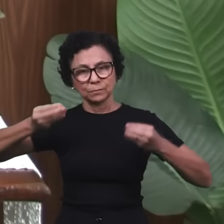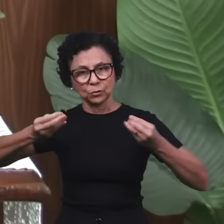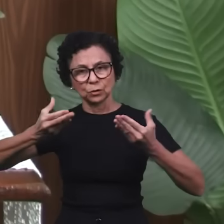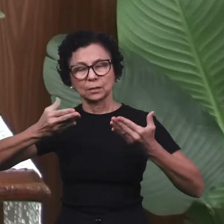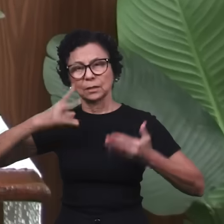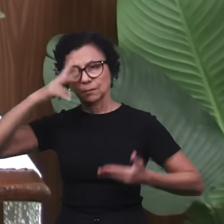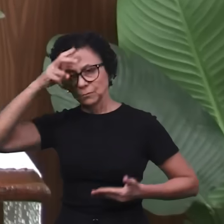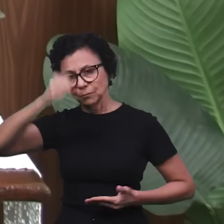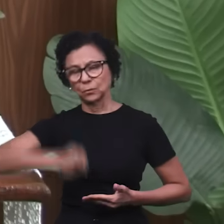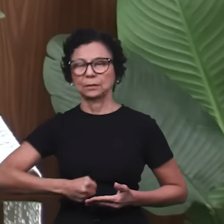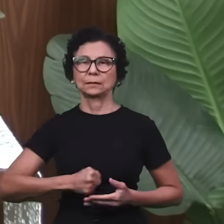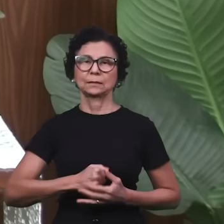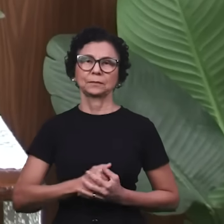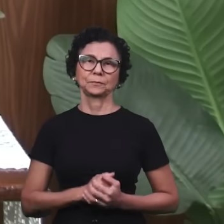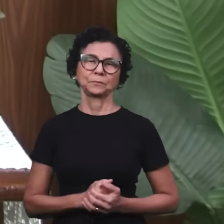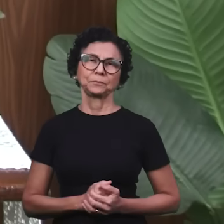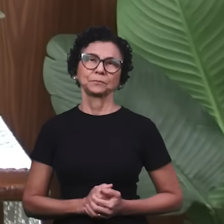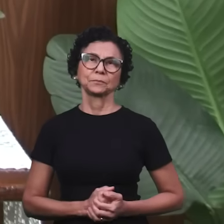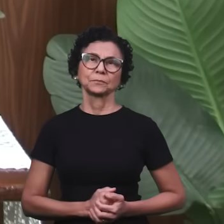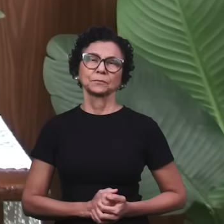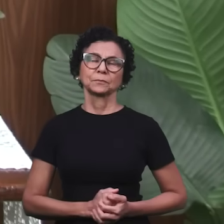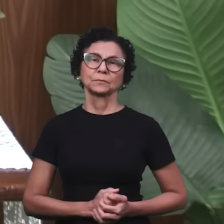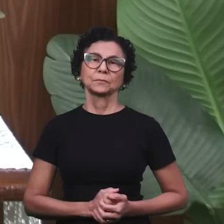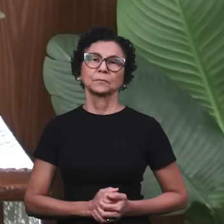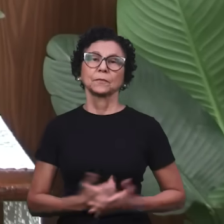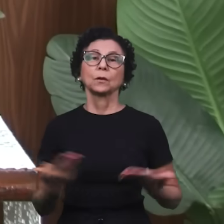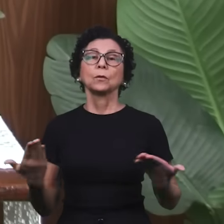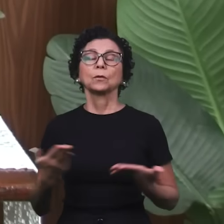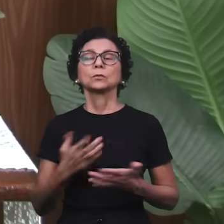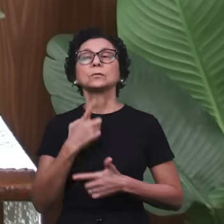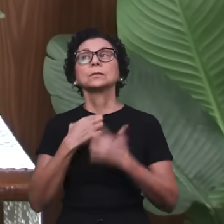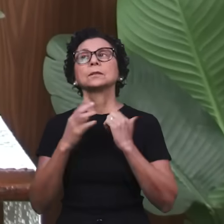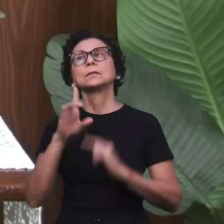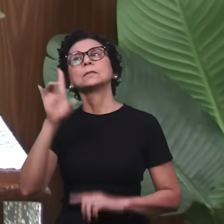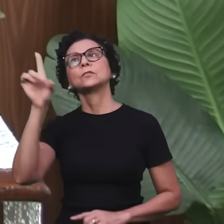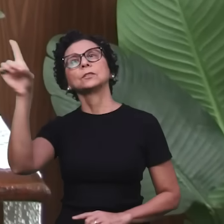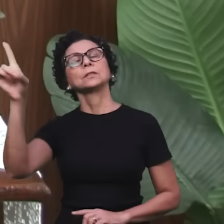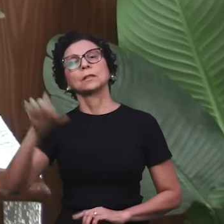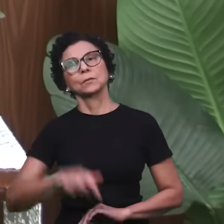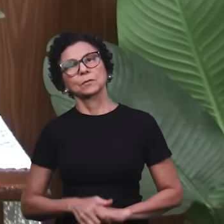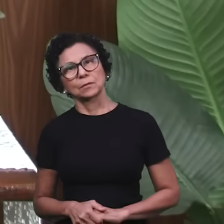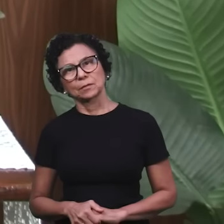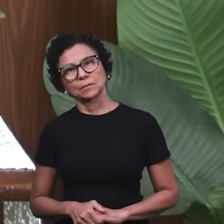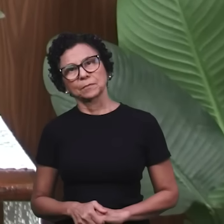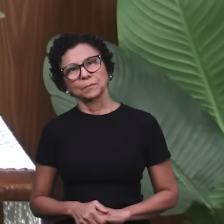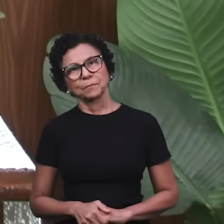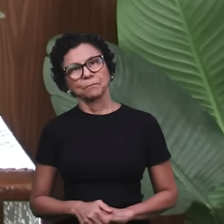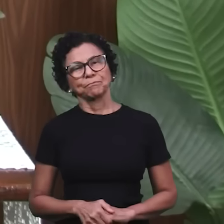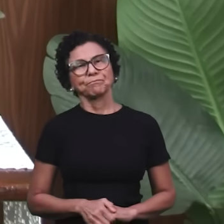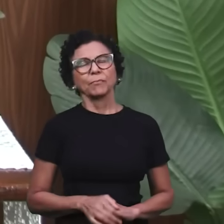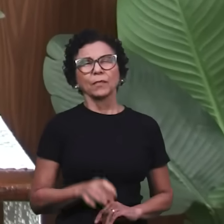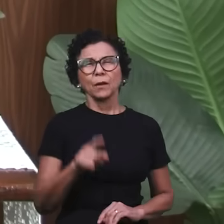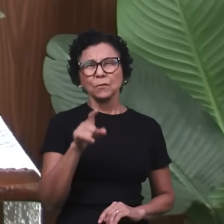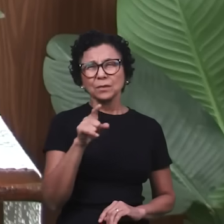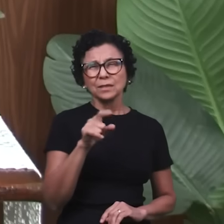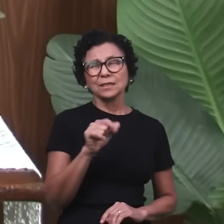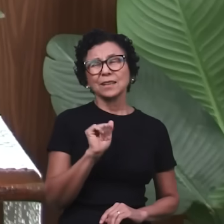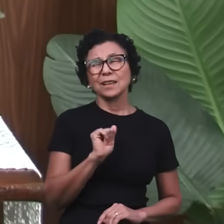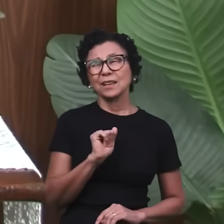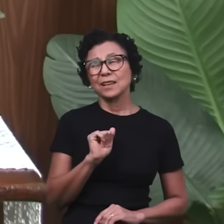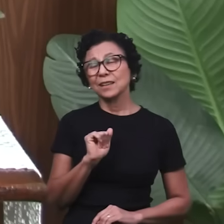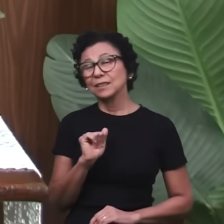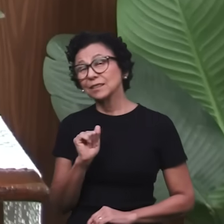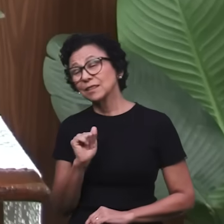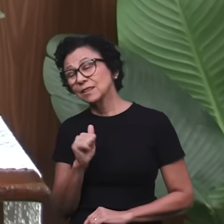hoje, nesta mensagem, o que Deus quer? Ele quer que você, que já estava se distanciando desse